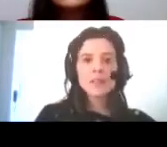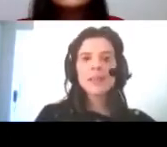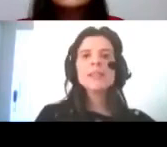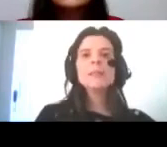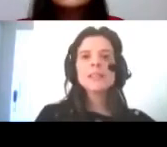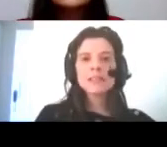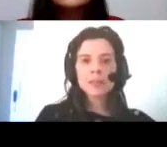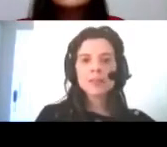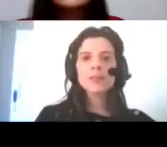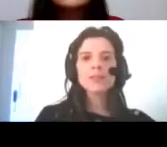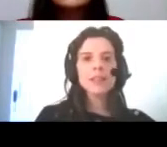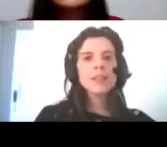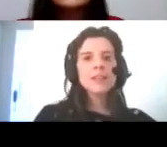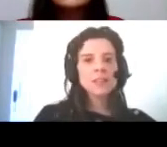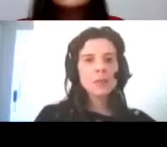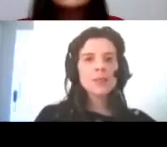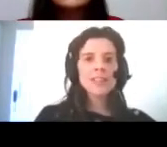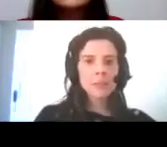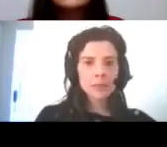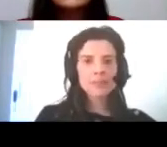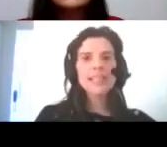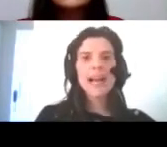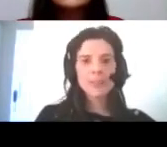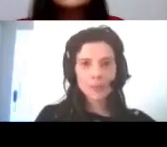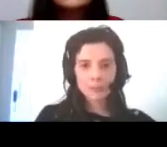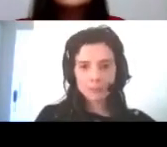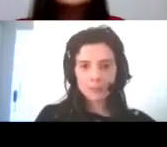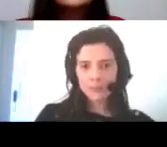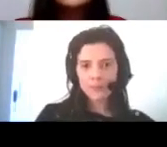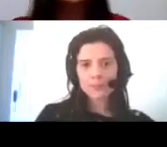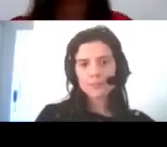gente também alimenta as informações aí com uma certa periodicidade.